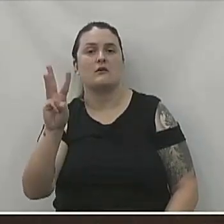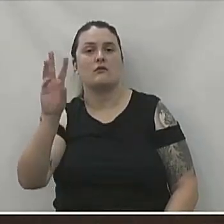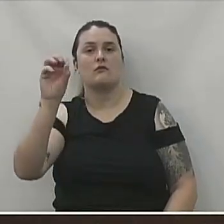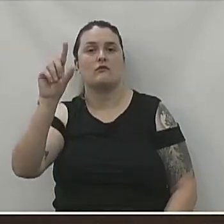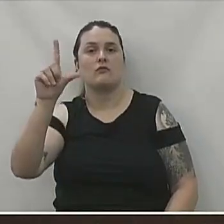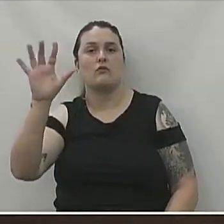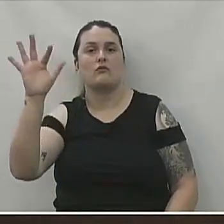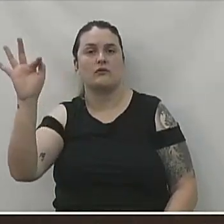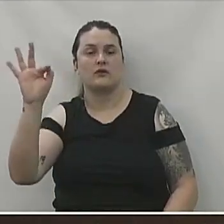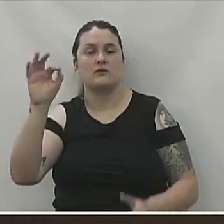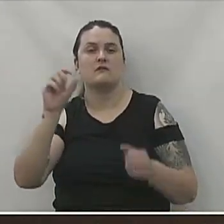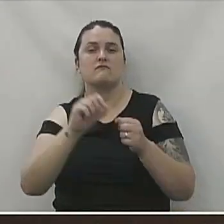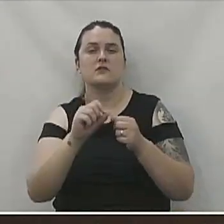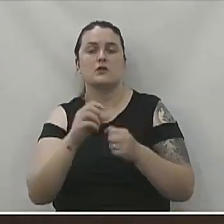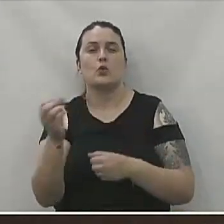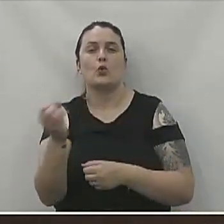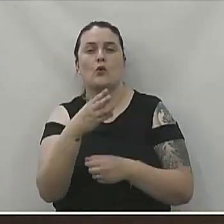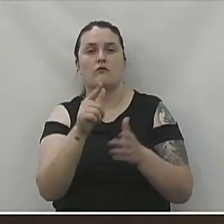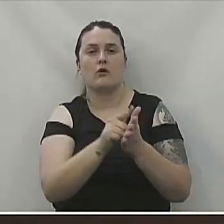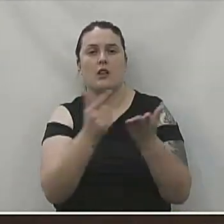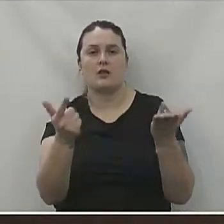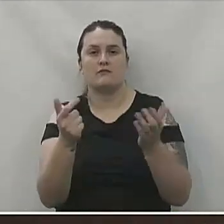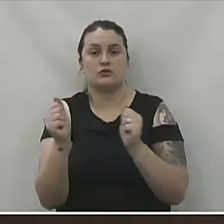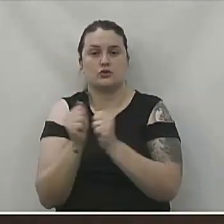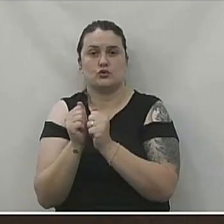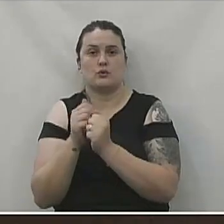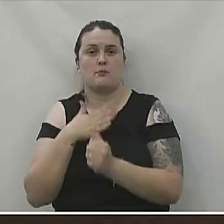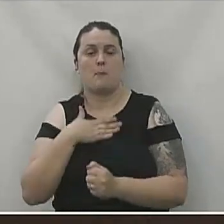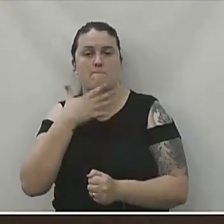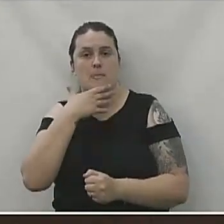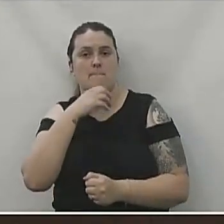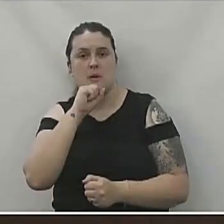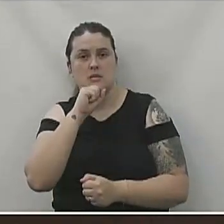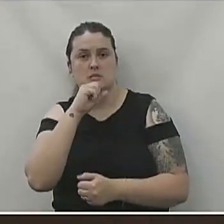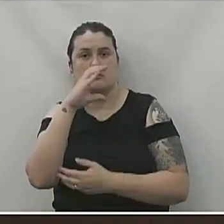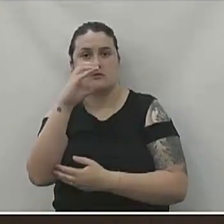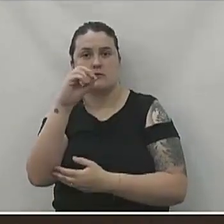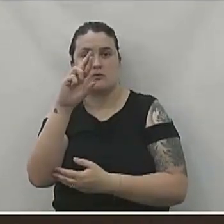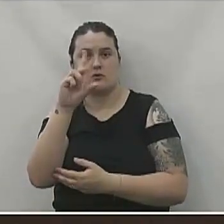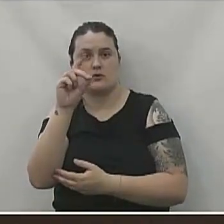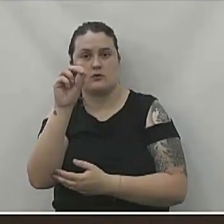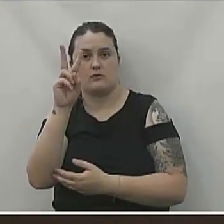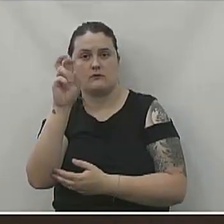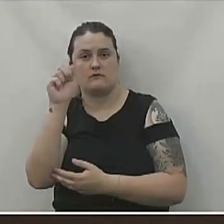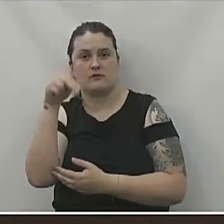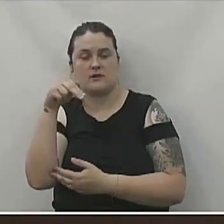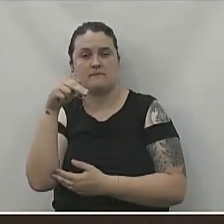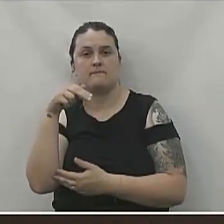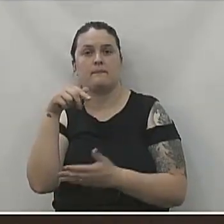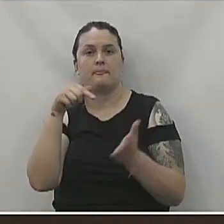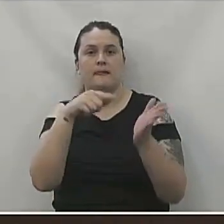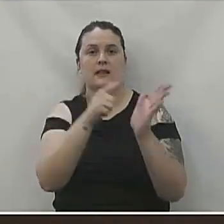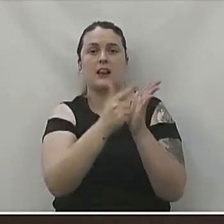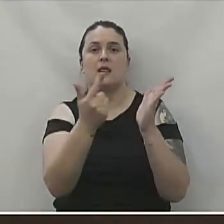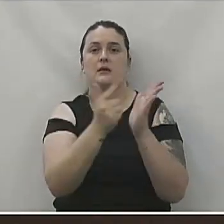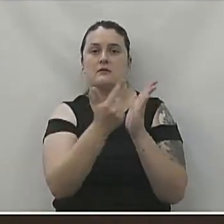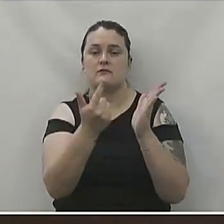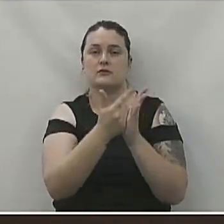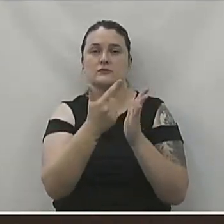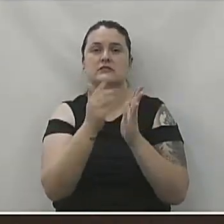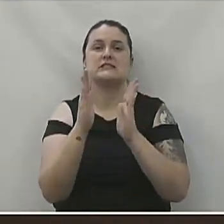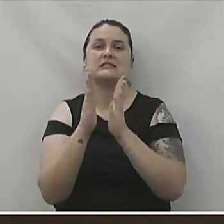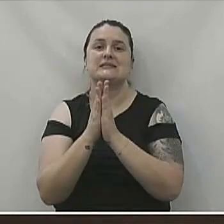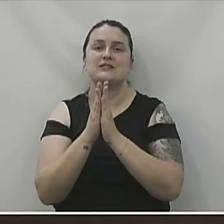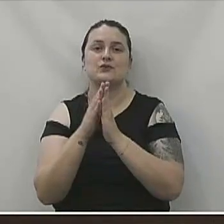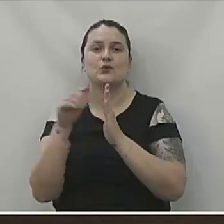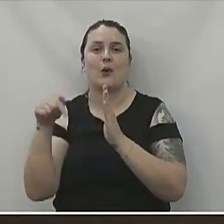o lançamento junto com o meu pai cordovan é a respeito desse livro dos